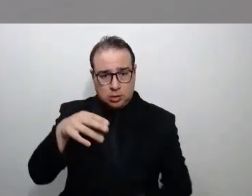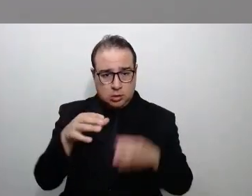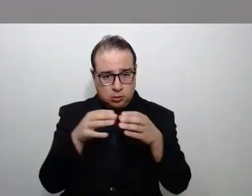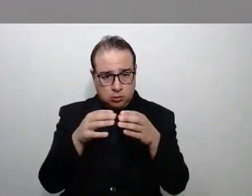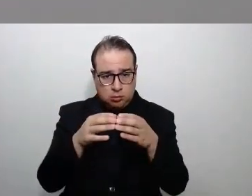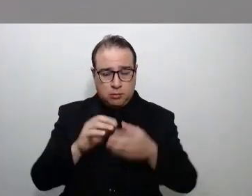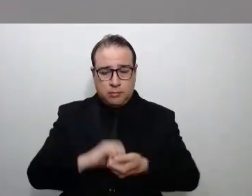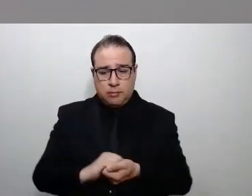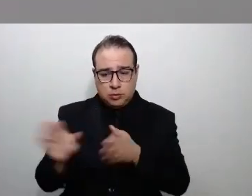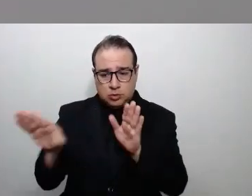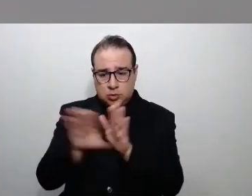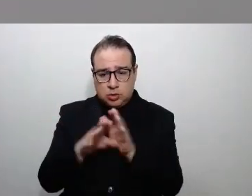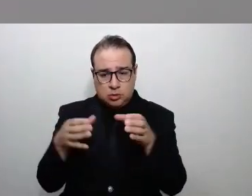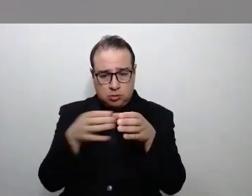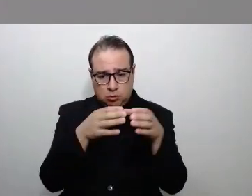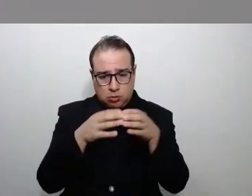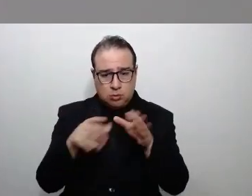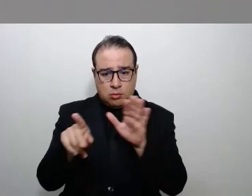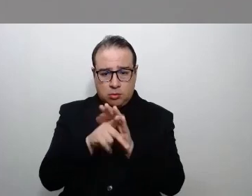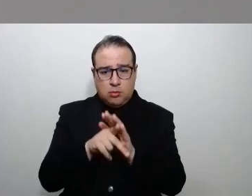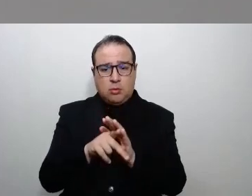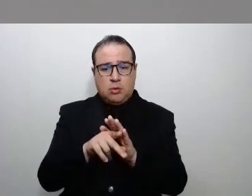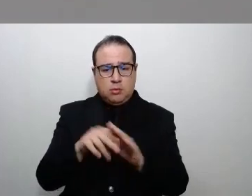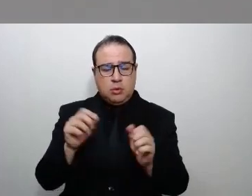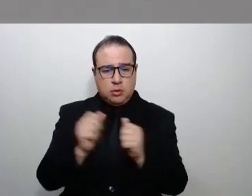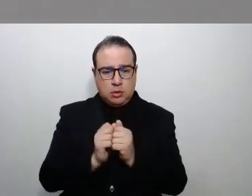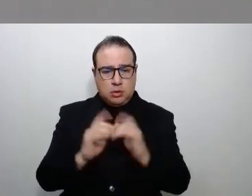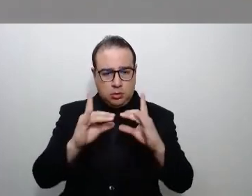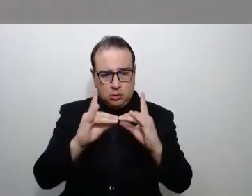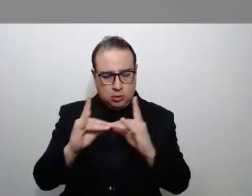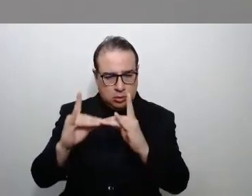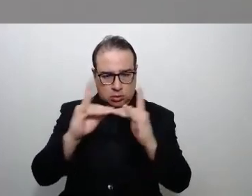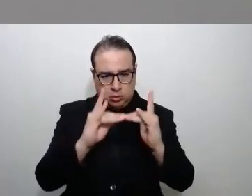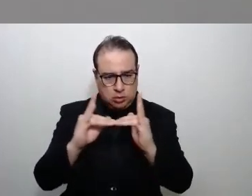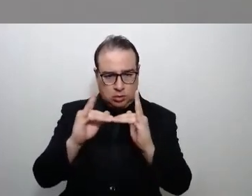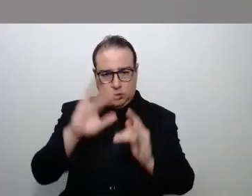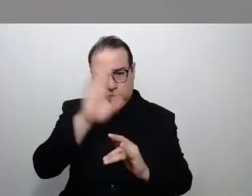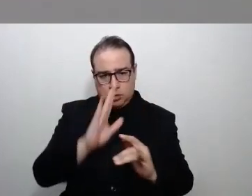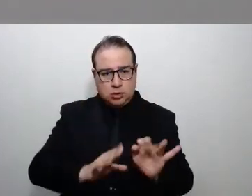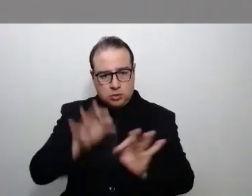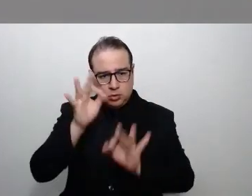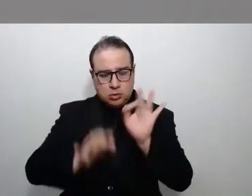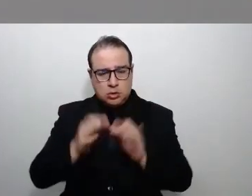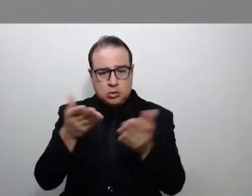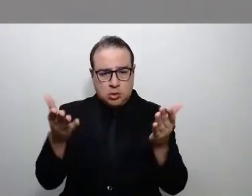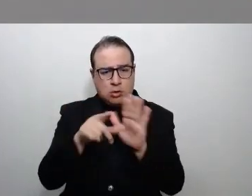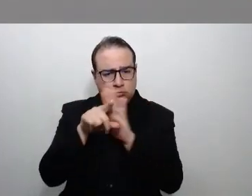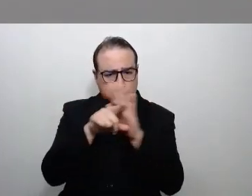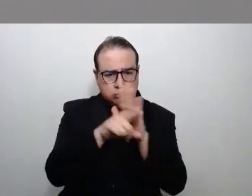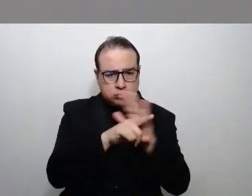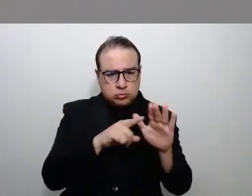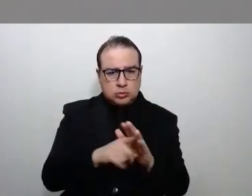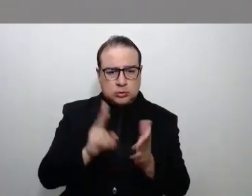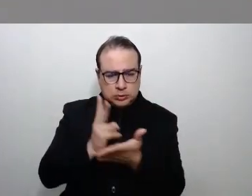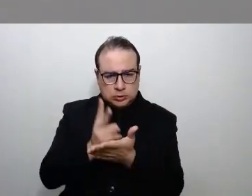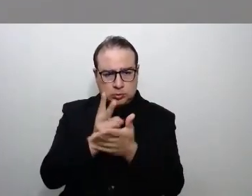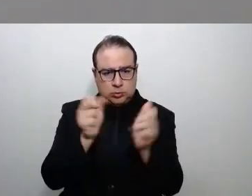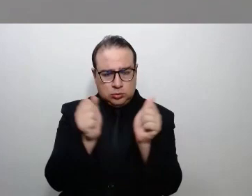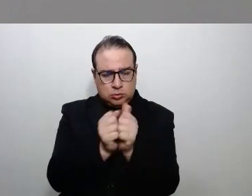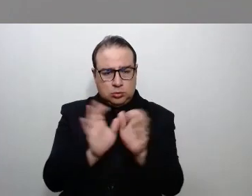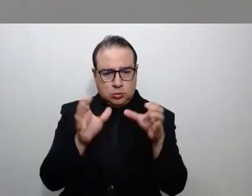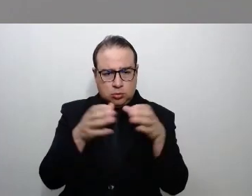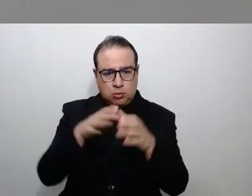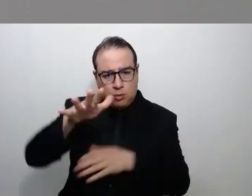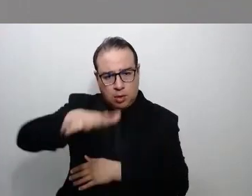recebeu a equipe da corregedoria Nacional de Justiça para realizar a inspeção de rotina dos